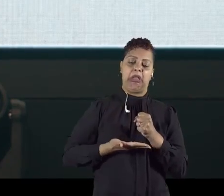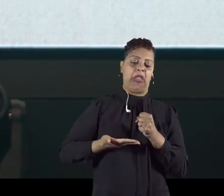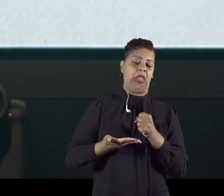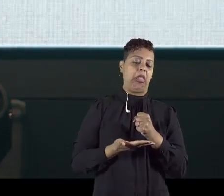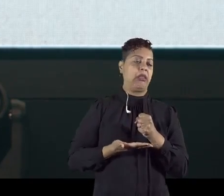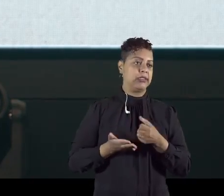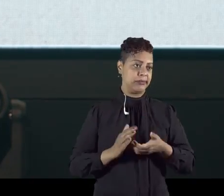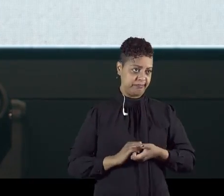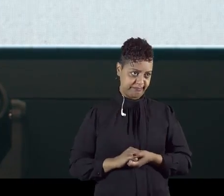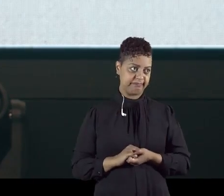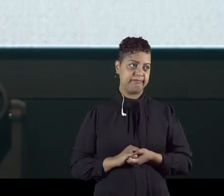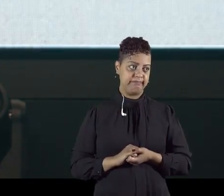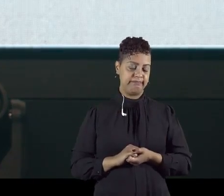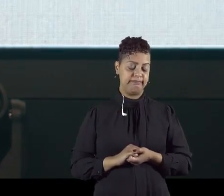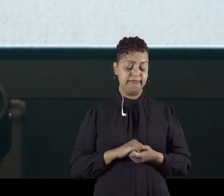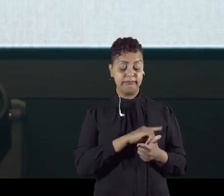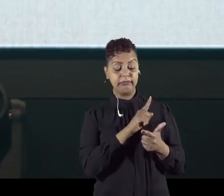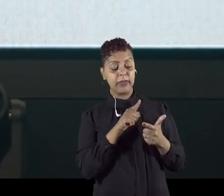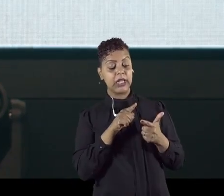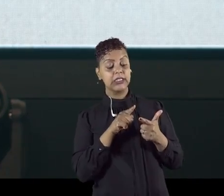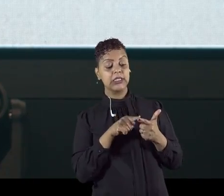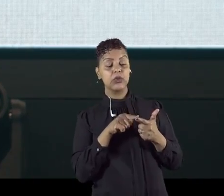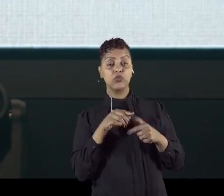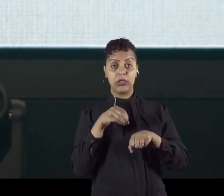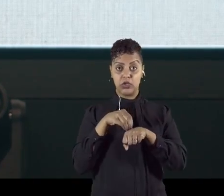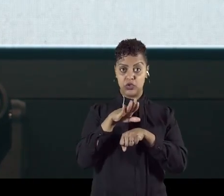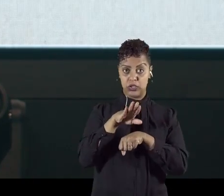o segundo fundamento queridos